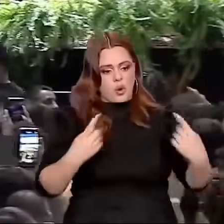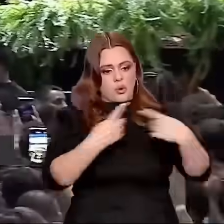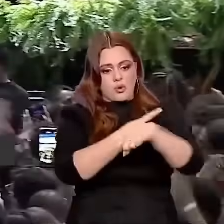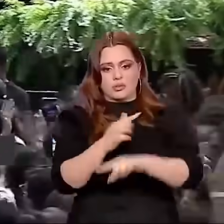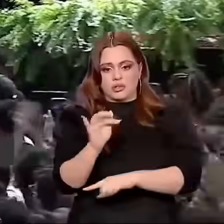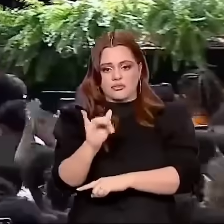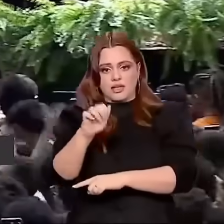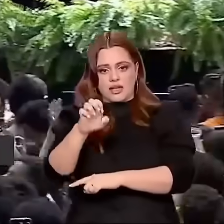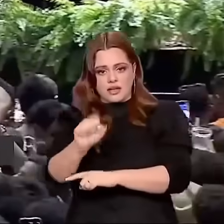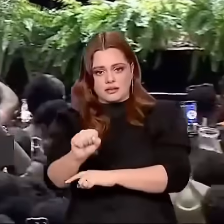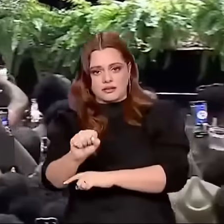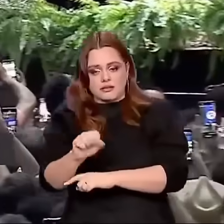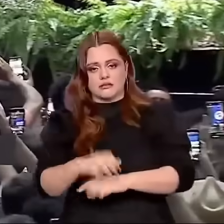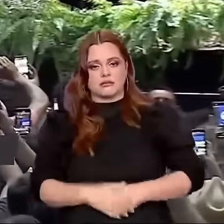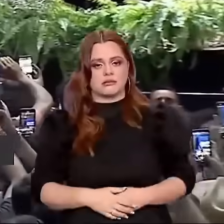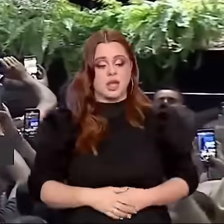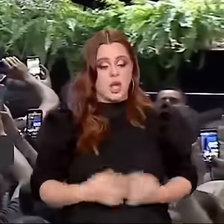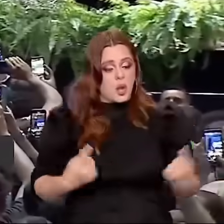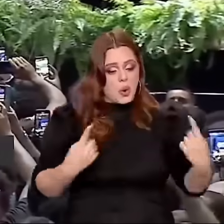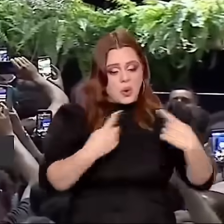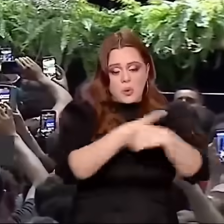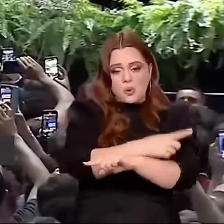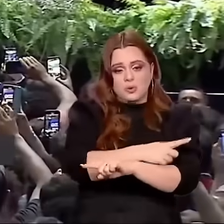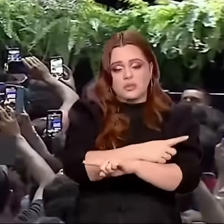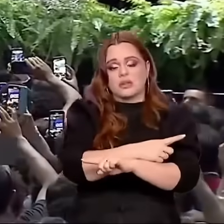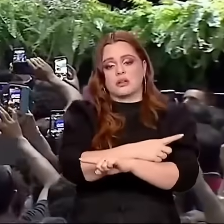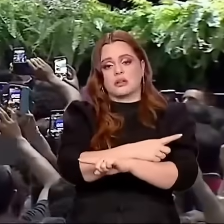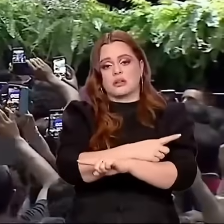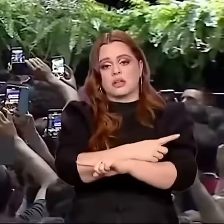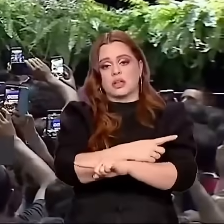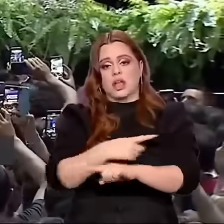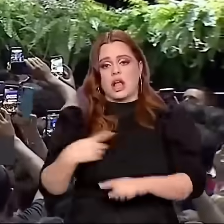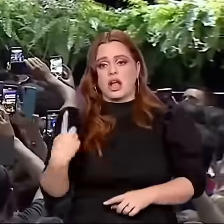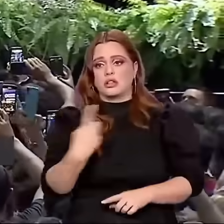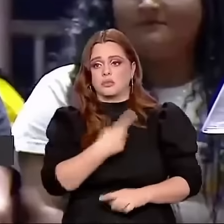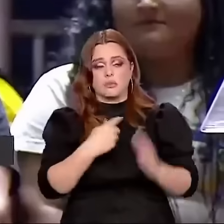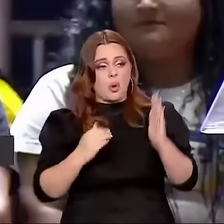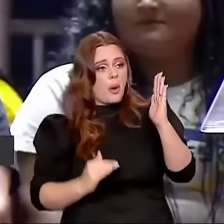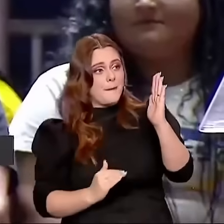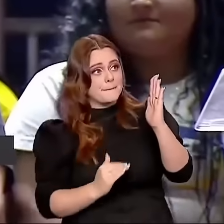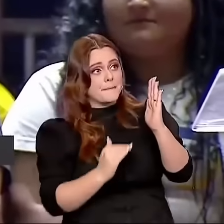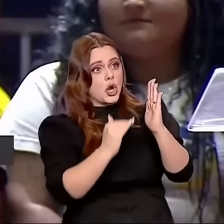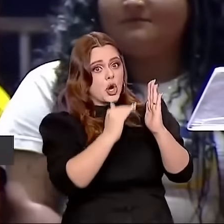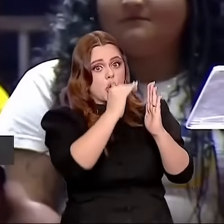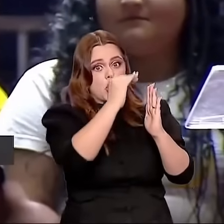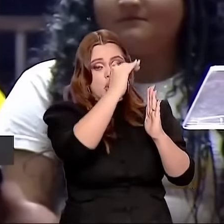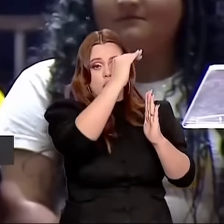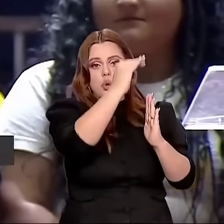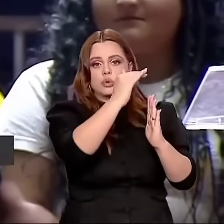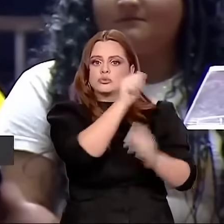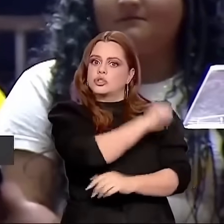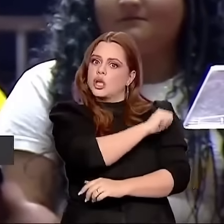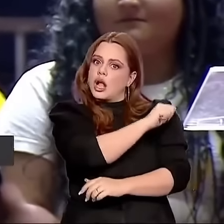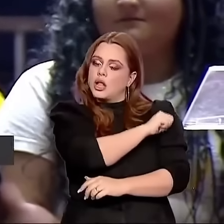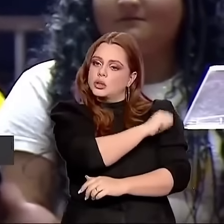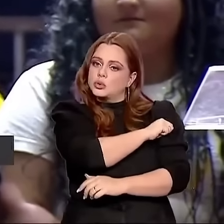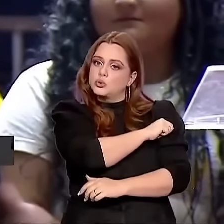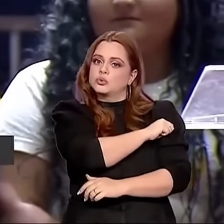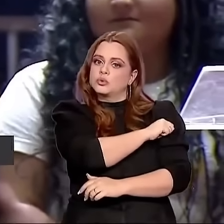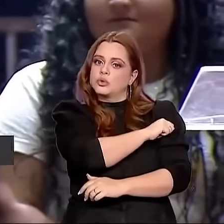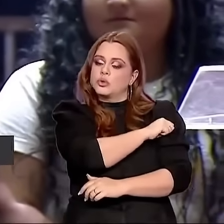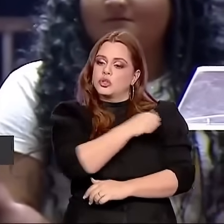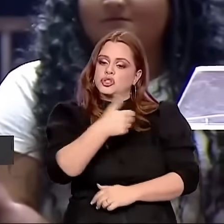FIES, tinha gente que era contra a gente aumentar a quantidade de alunos de 12